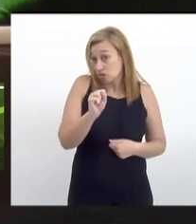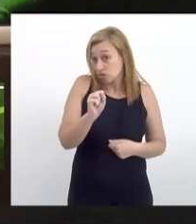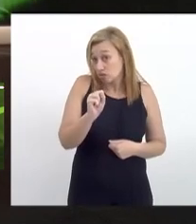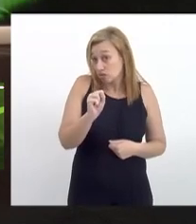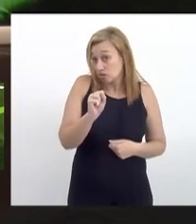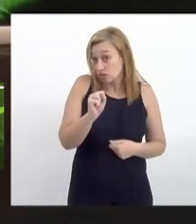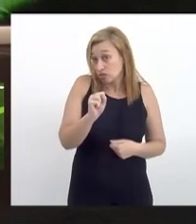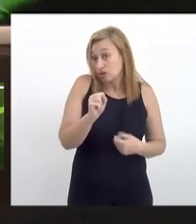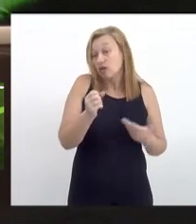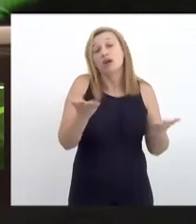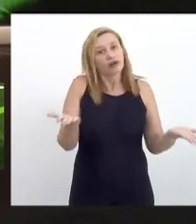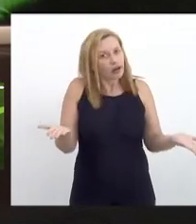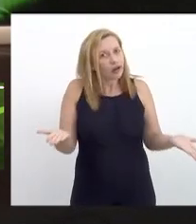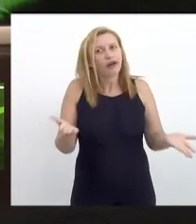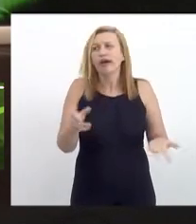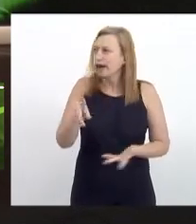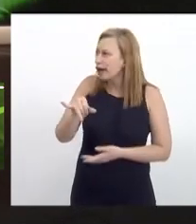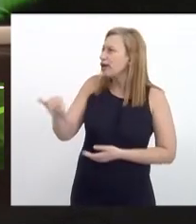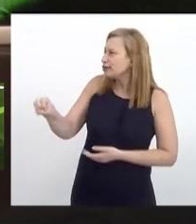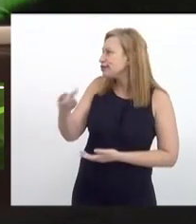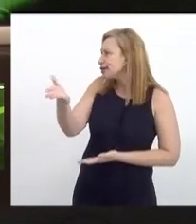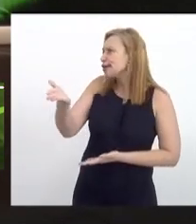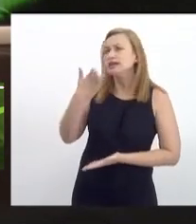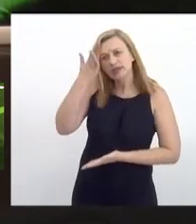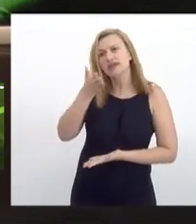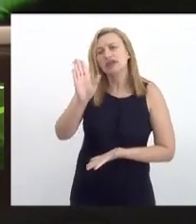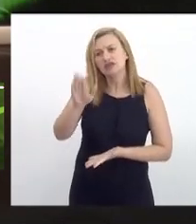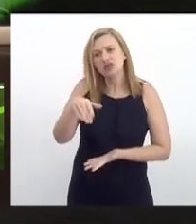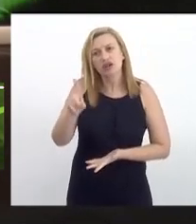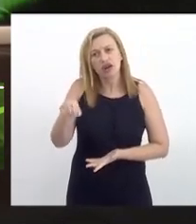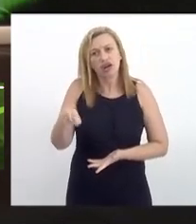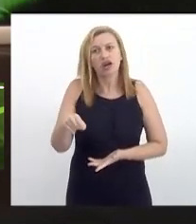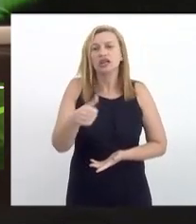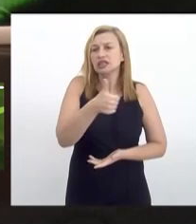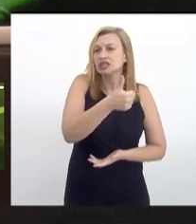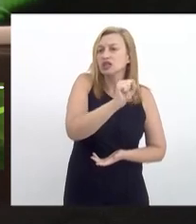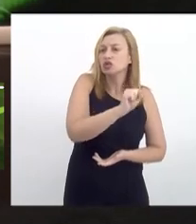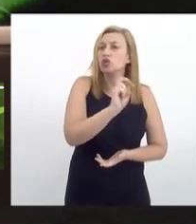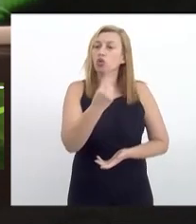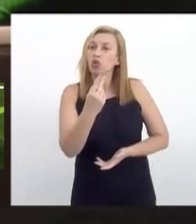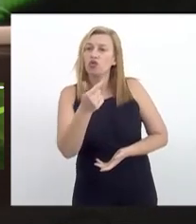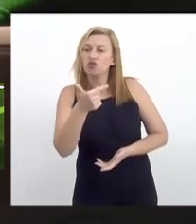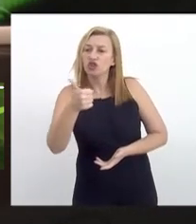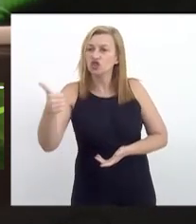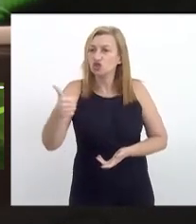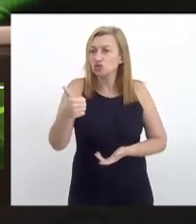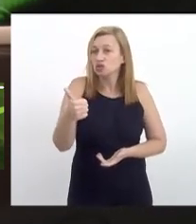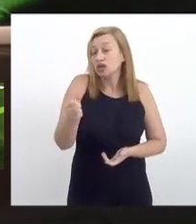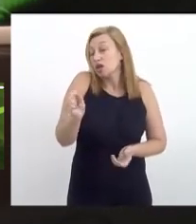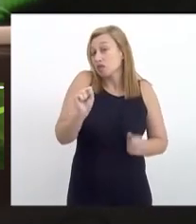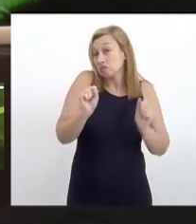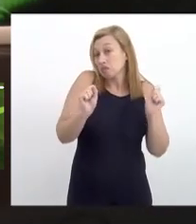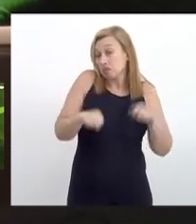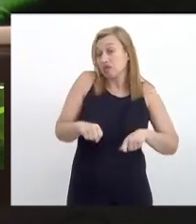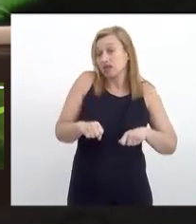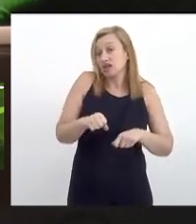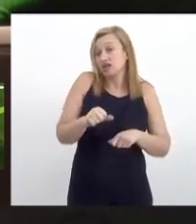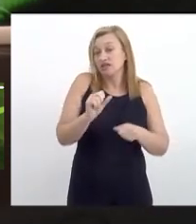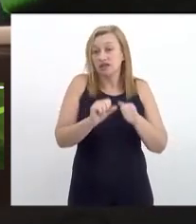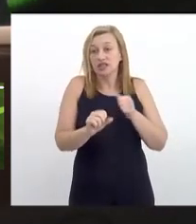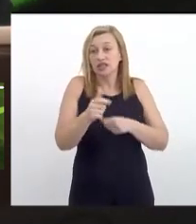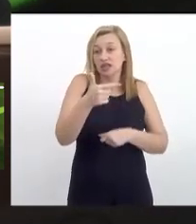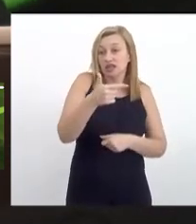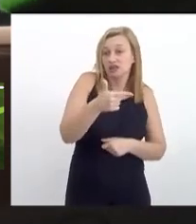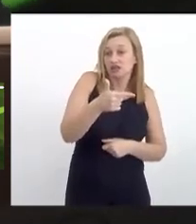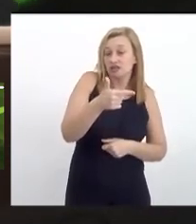então é isso que a tem que enfrentar e essa mensagem é isso é 18 ou 21 se está falando que tem possibilidade de fazer 21 e agora